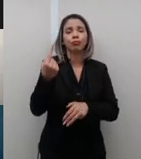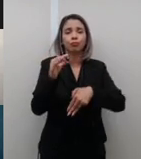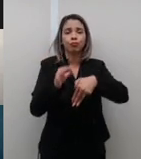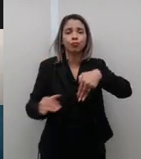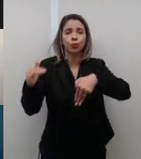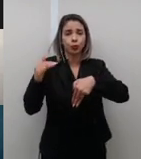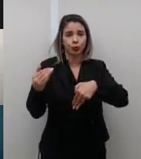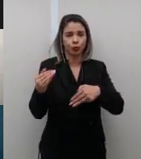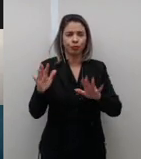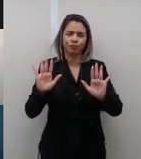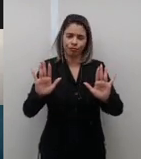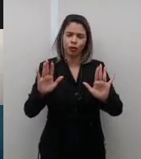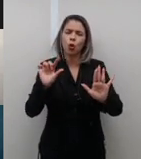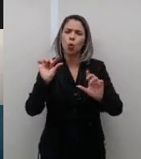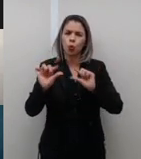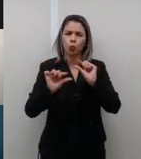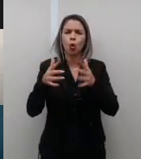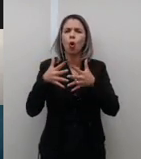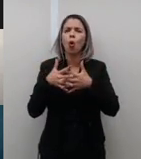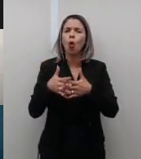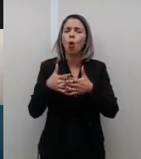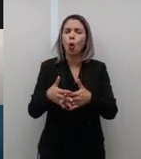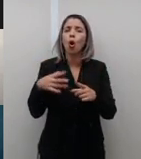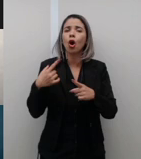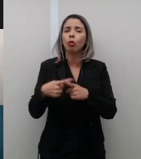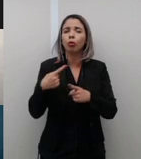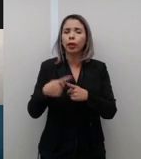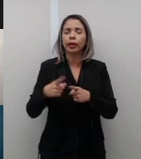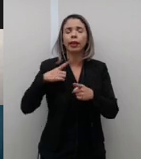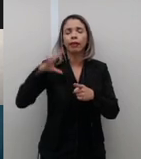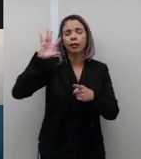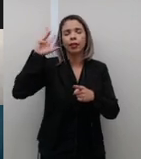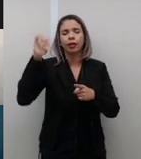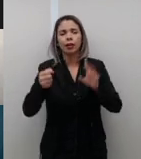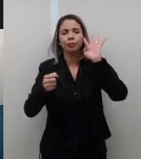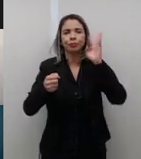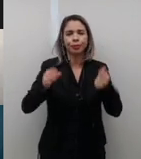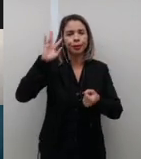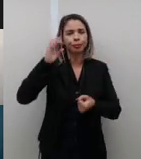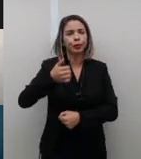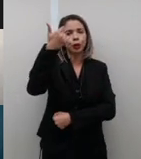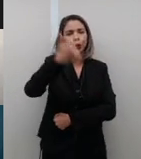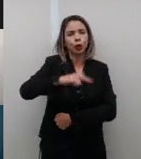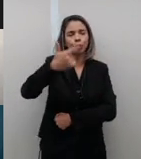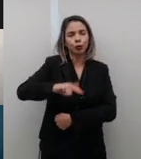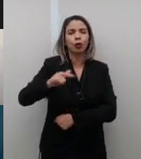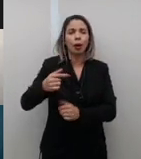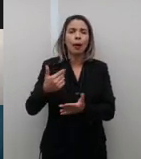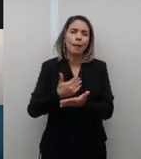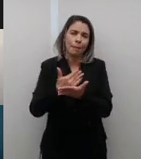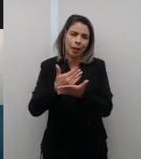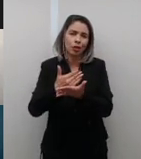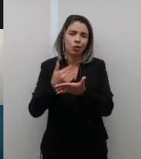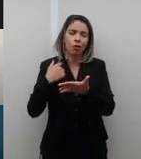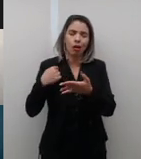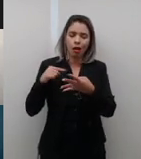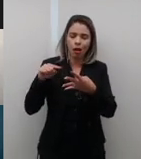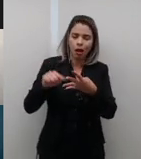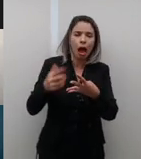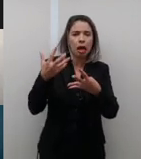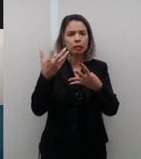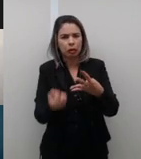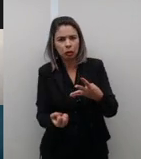senhor presidente, pela sucessão de decisões, sobretudo na origem, que deram provimento, negaram